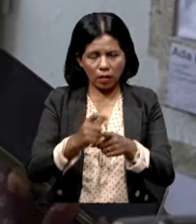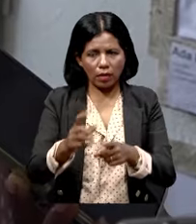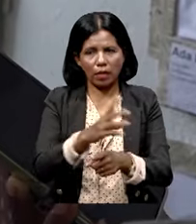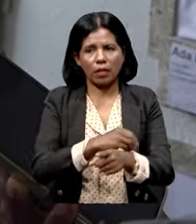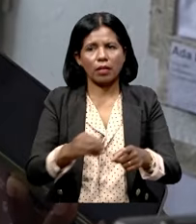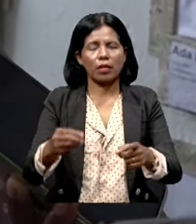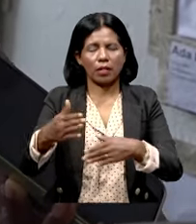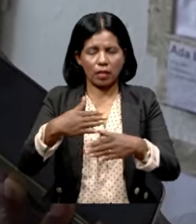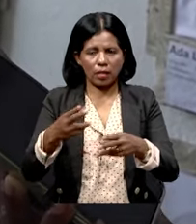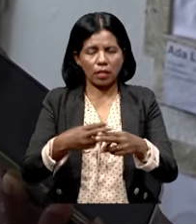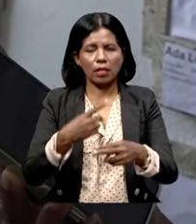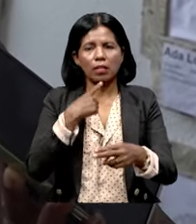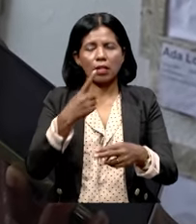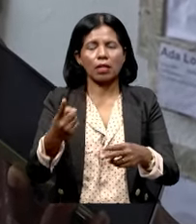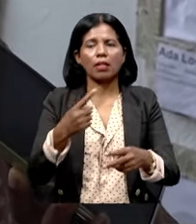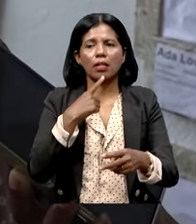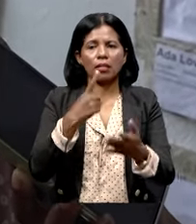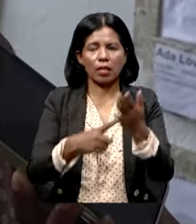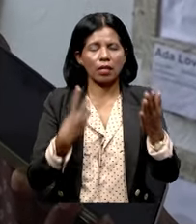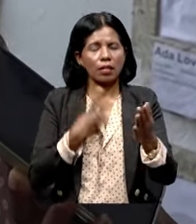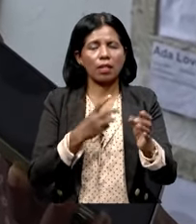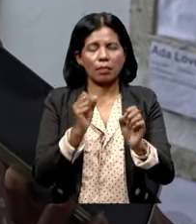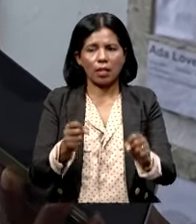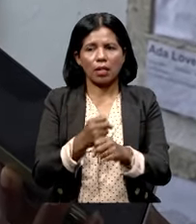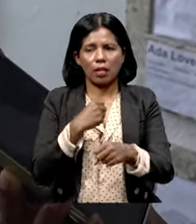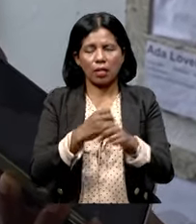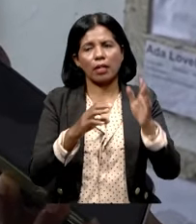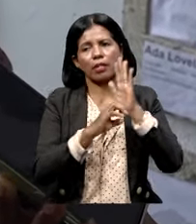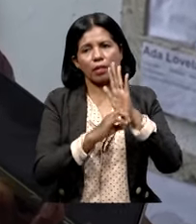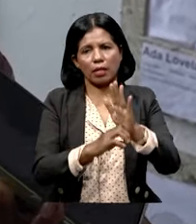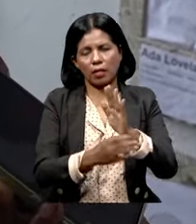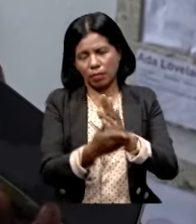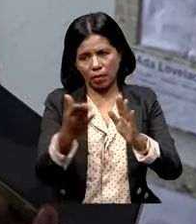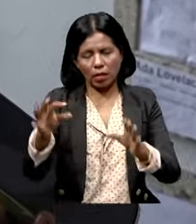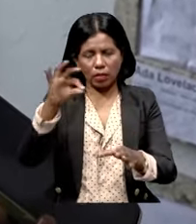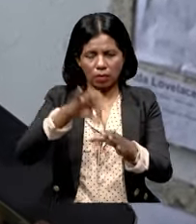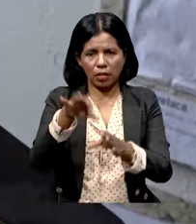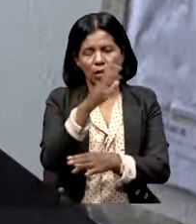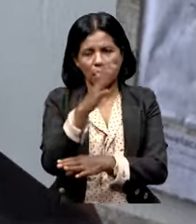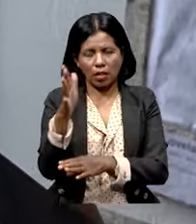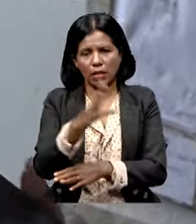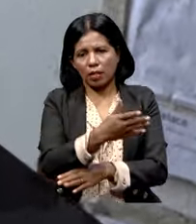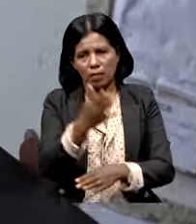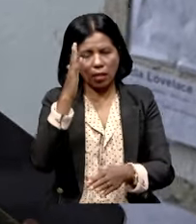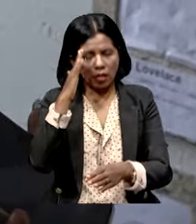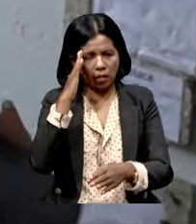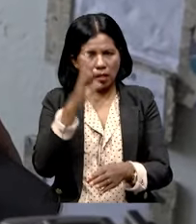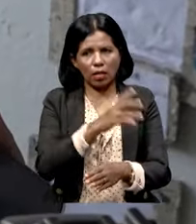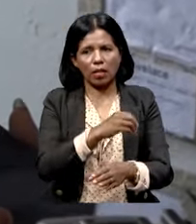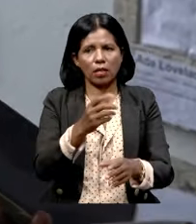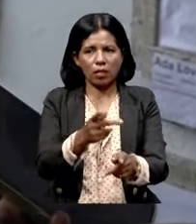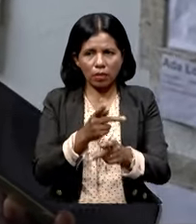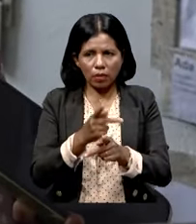Parte aqui, quando Sira, mas nem até o Rinne que atacou, saíram aqui também ralo. Por exemplo, nem diante que atacou, e me bel cuida ai, e me mostra até